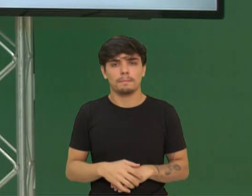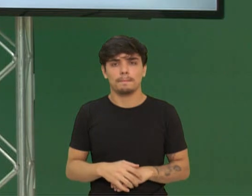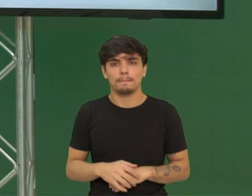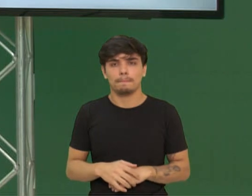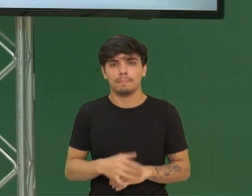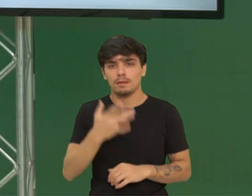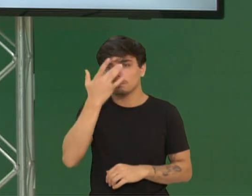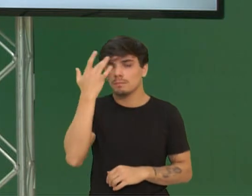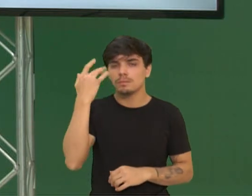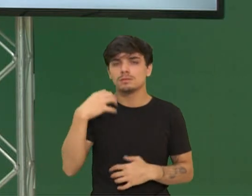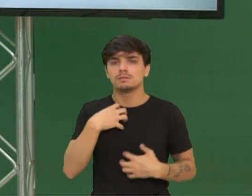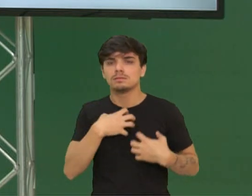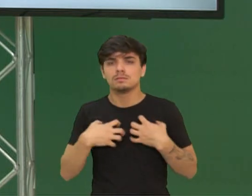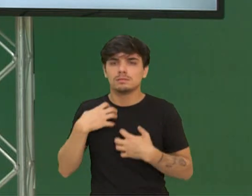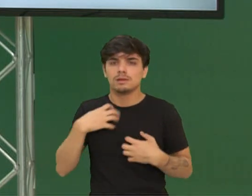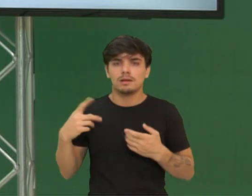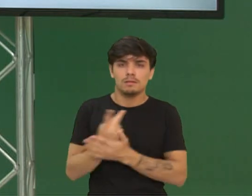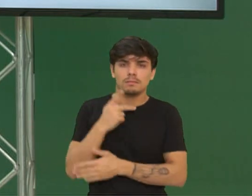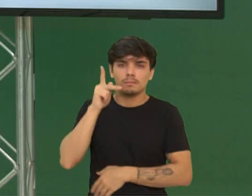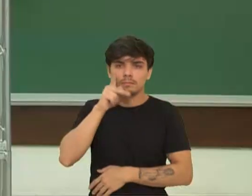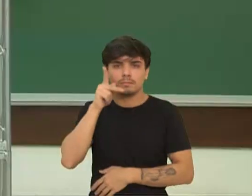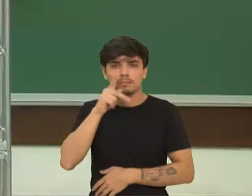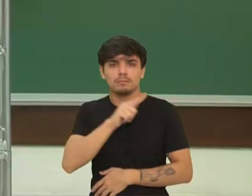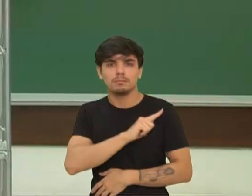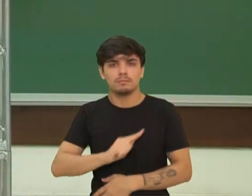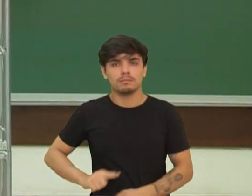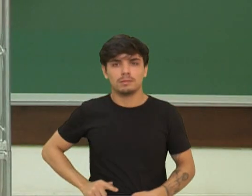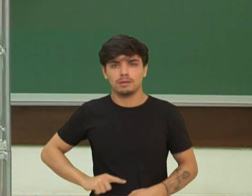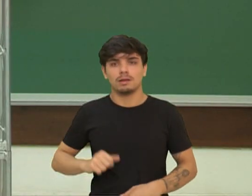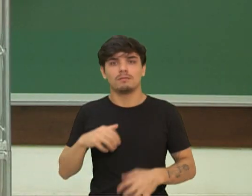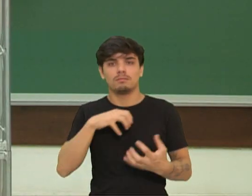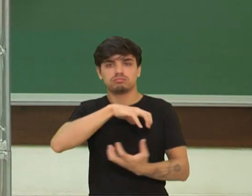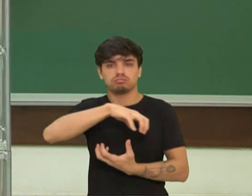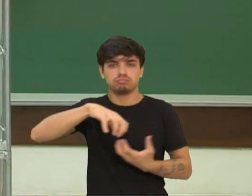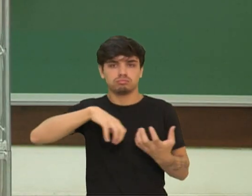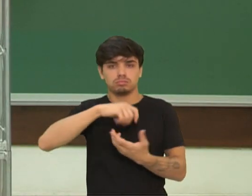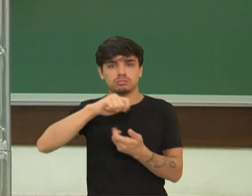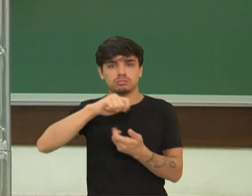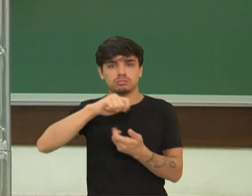Como eles também vão retratar bastante movimento, aparece o movimento do nado aqui nessa imagem.